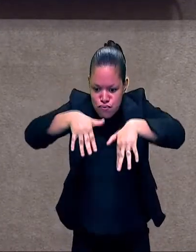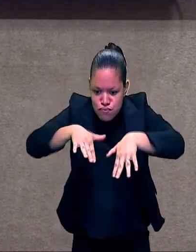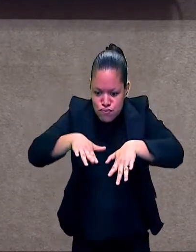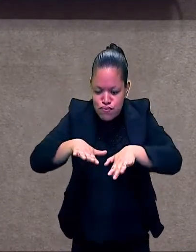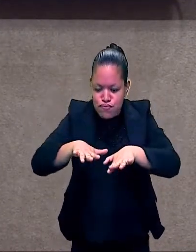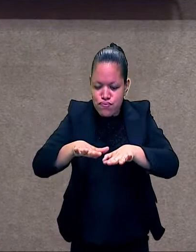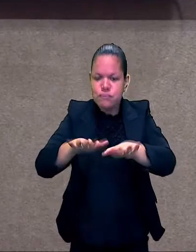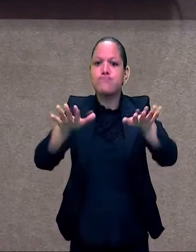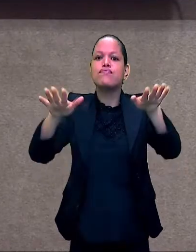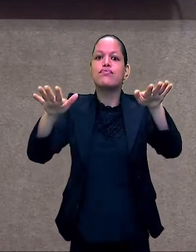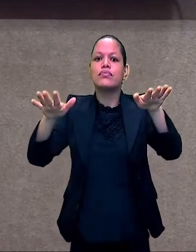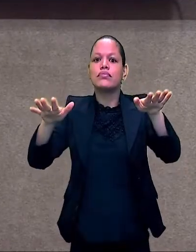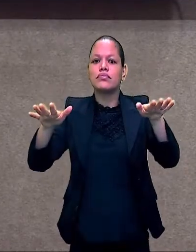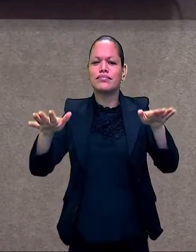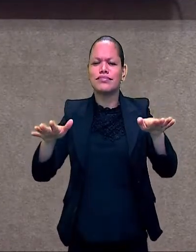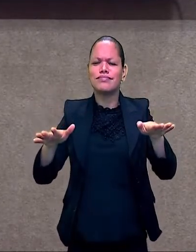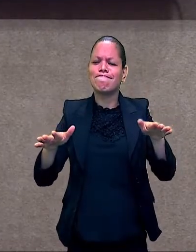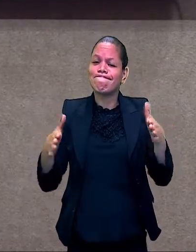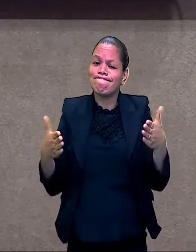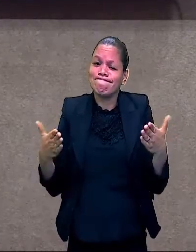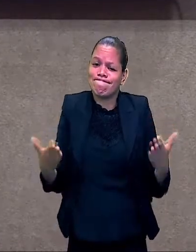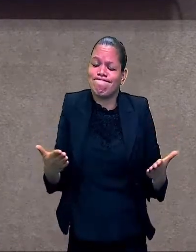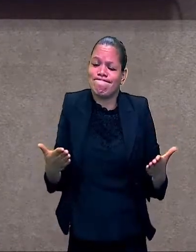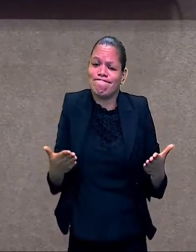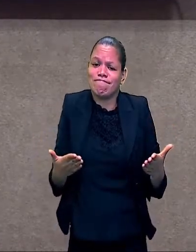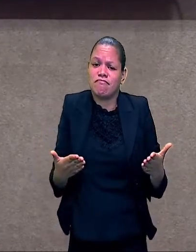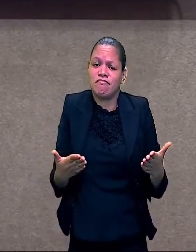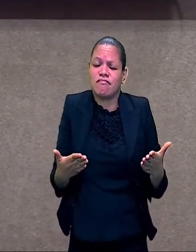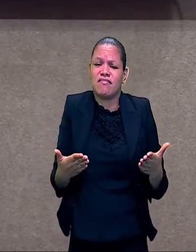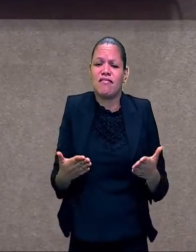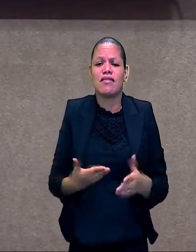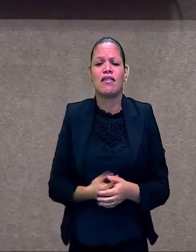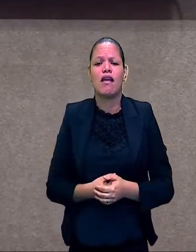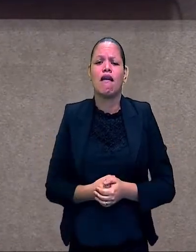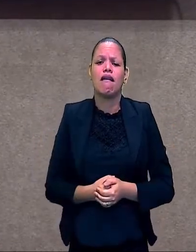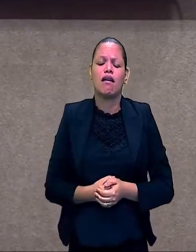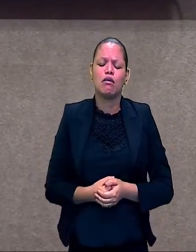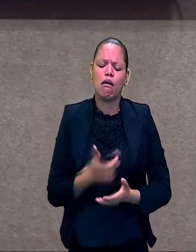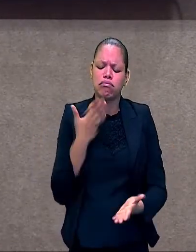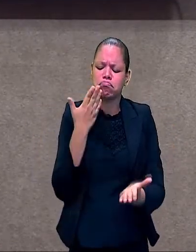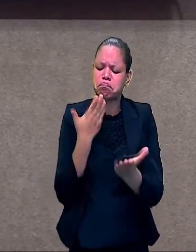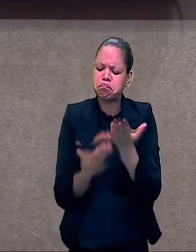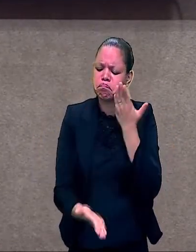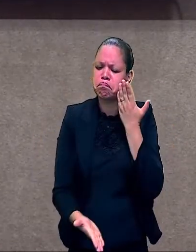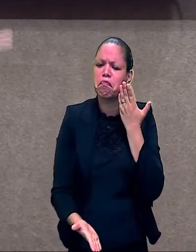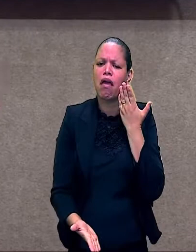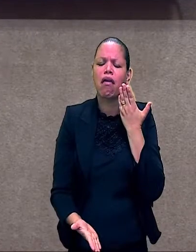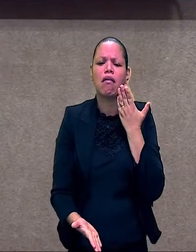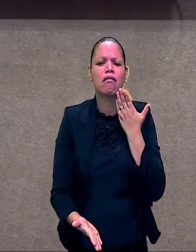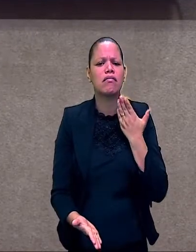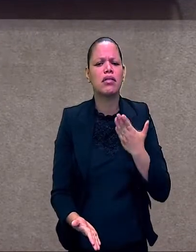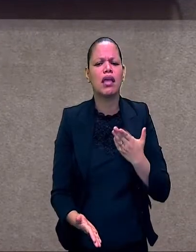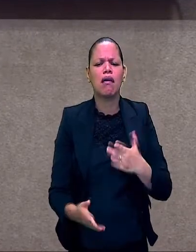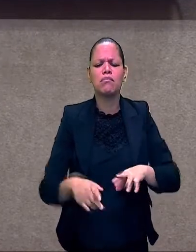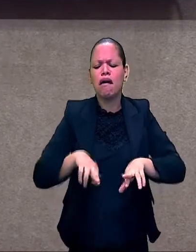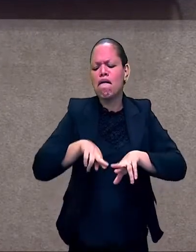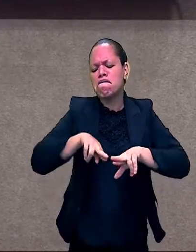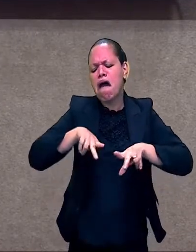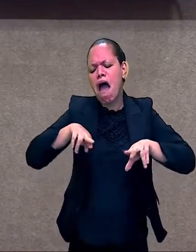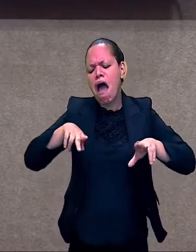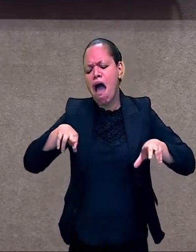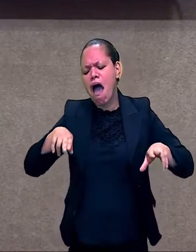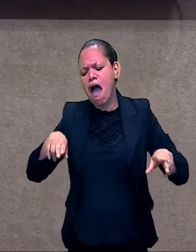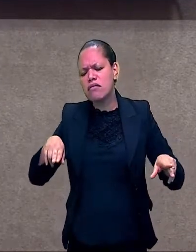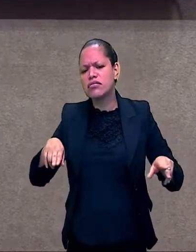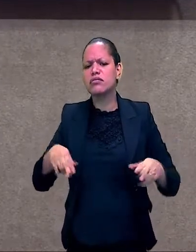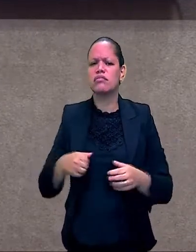beber dele. Aí nós começamos a lembrar, lá quando o rio era mais claro, quando nós pescávamos peixes enormes,